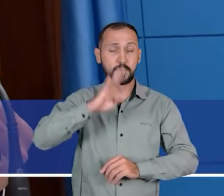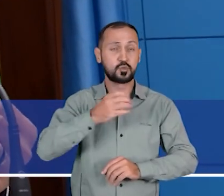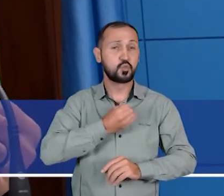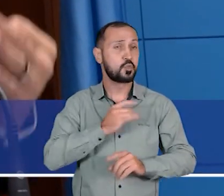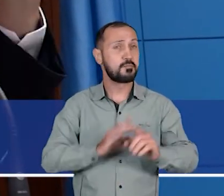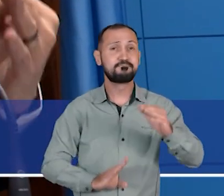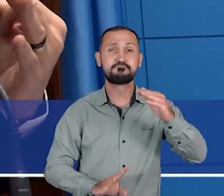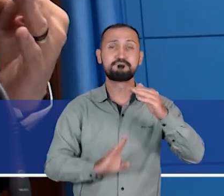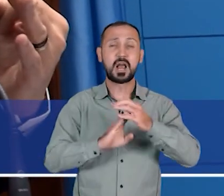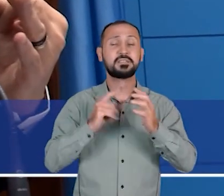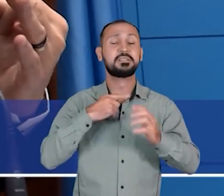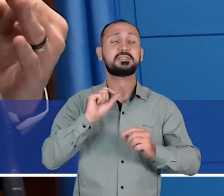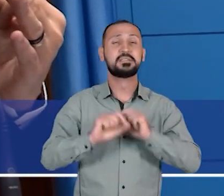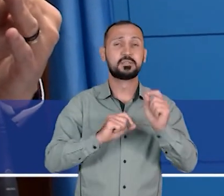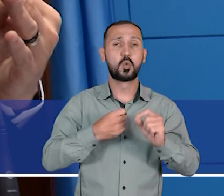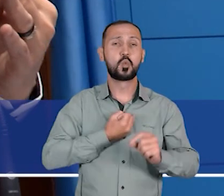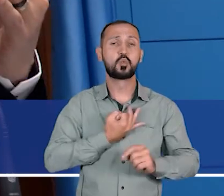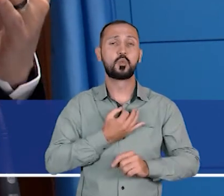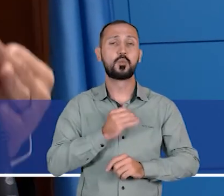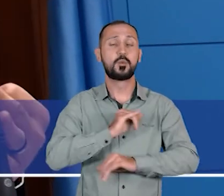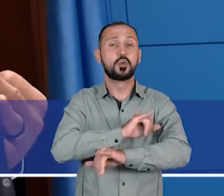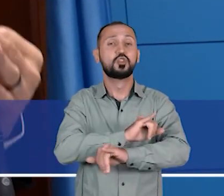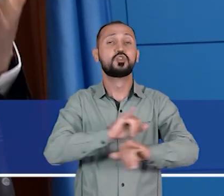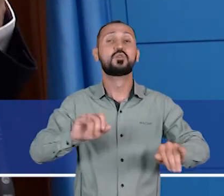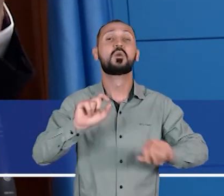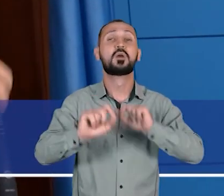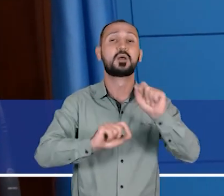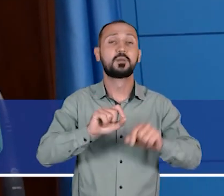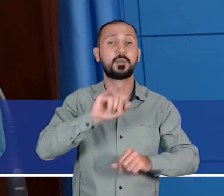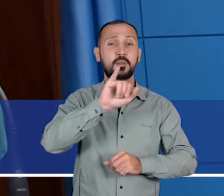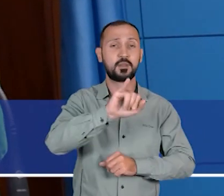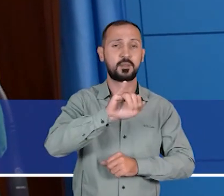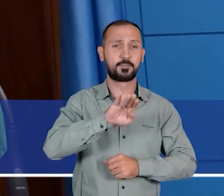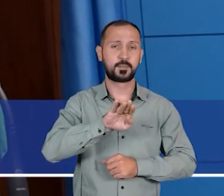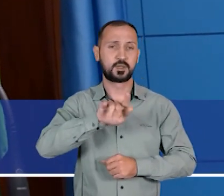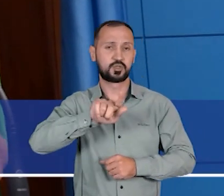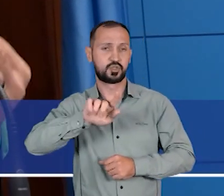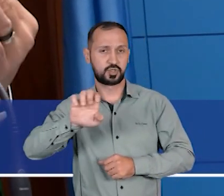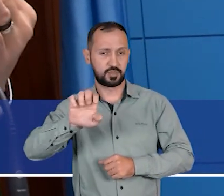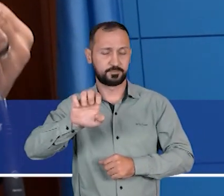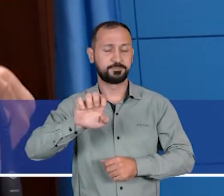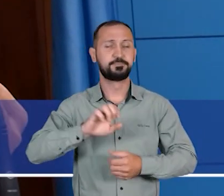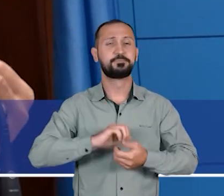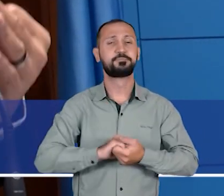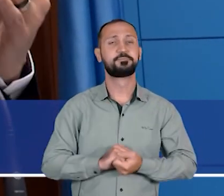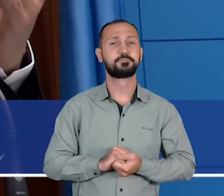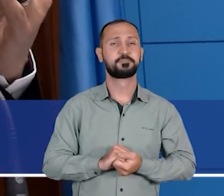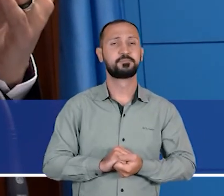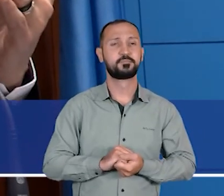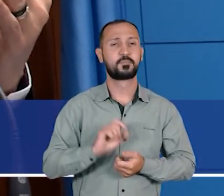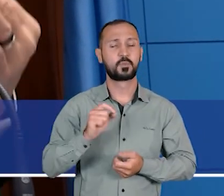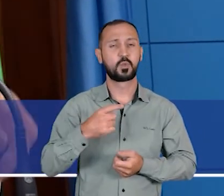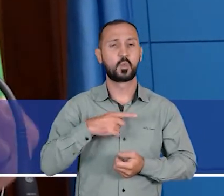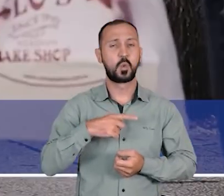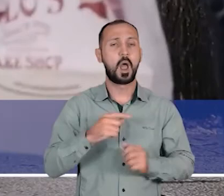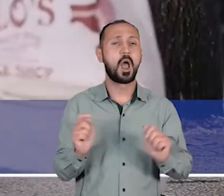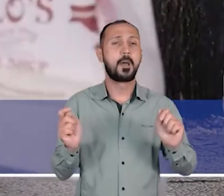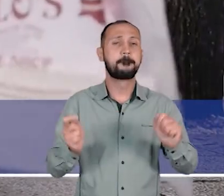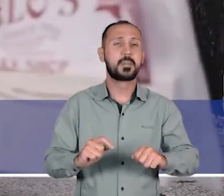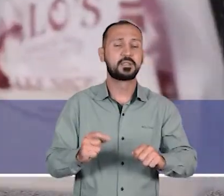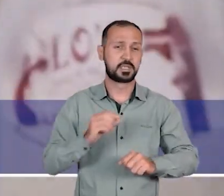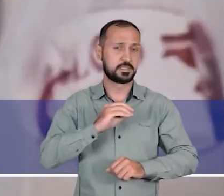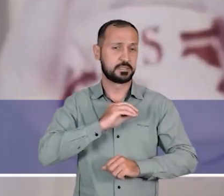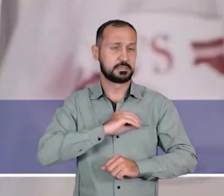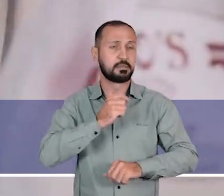o maior patamar, segundo dados divulgados pelo Instituto Brasileiro de Geografia e Estatística. O